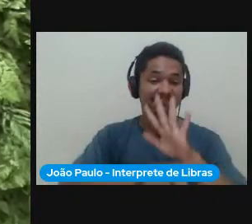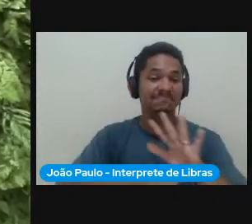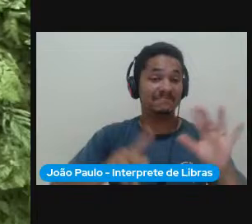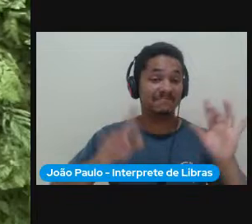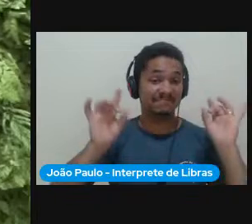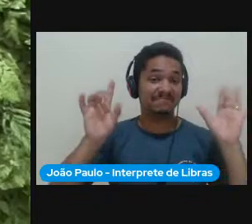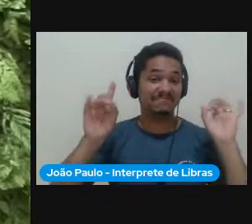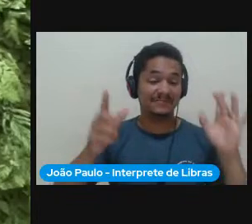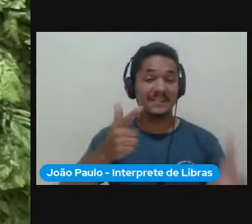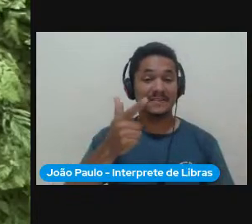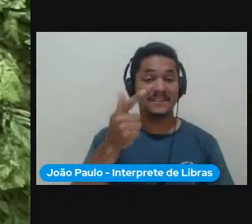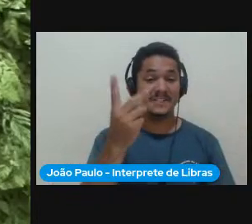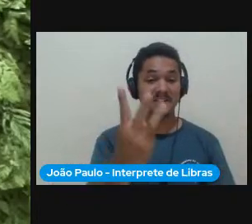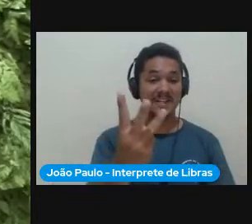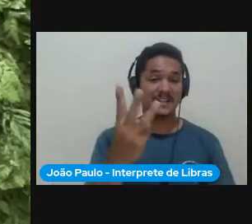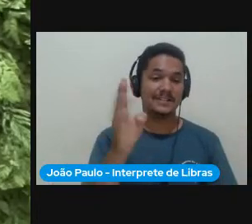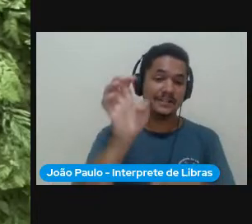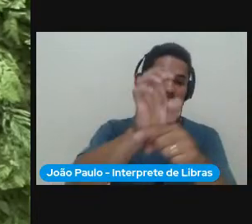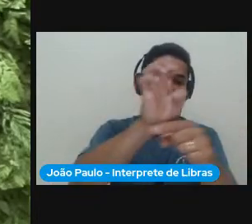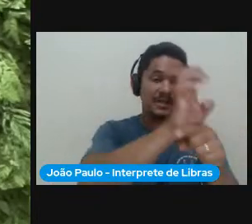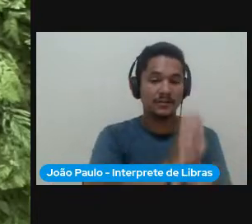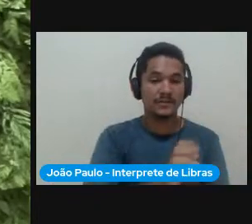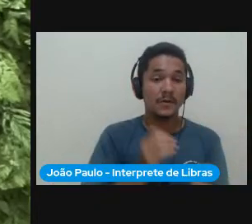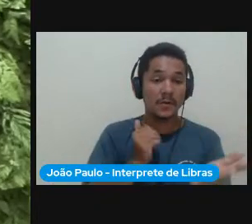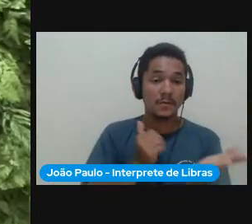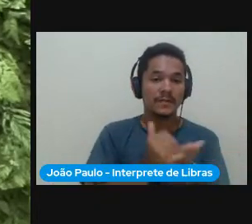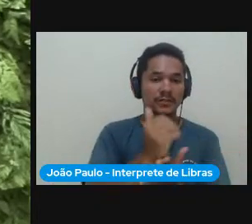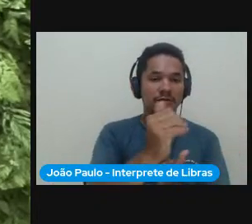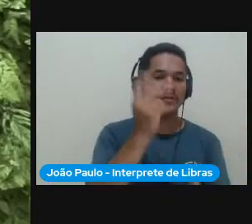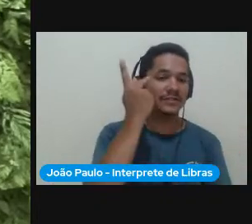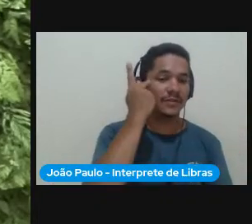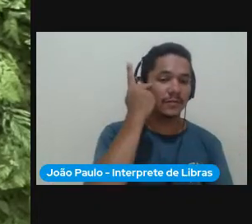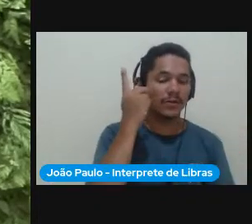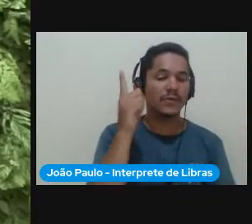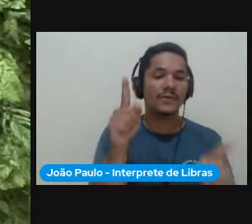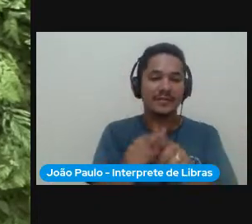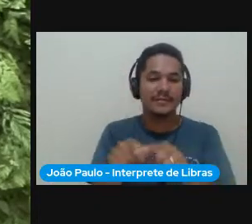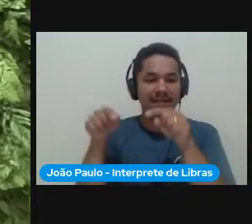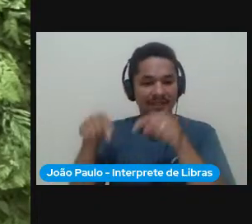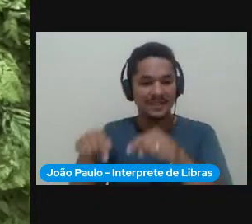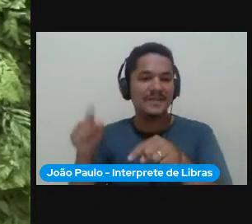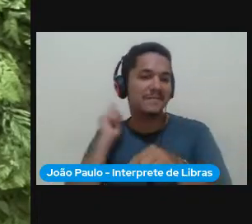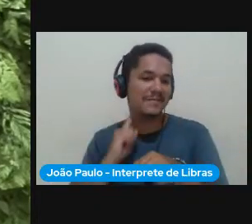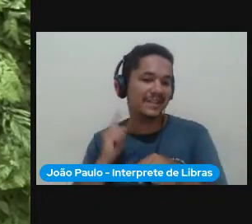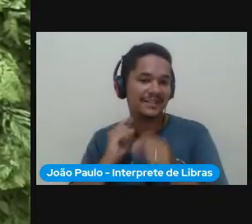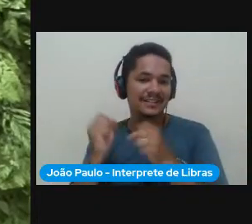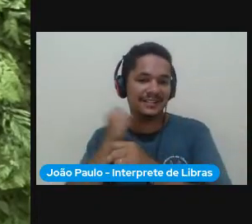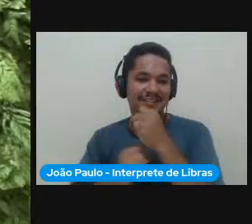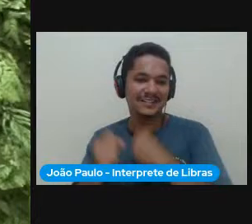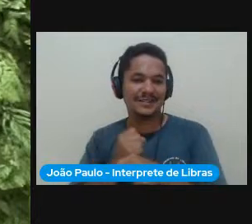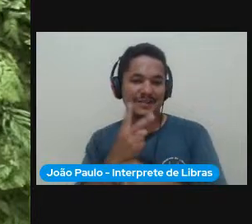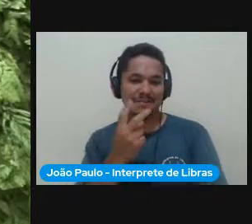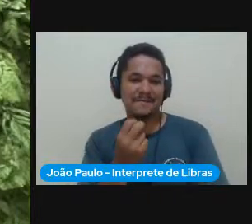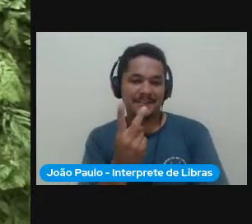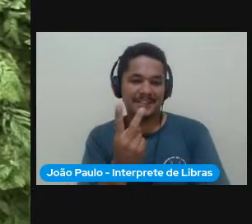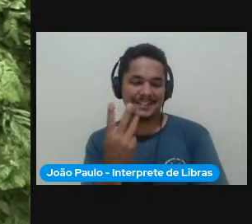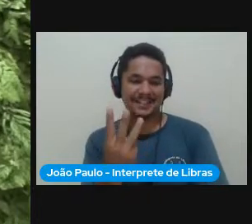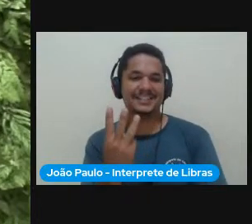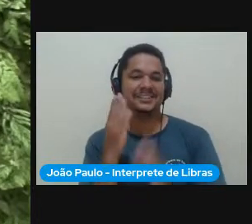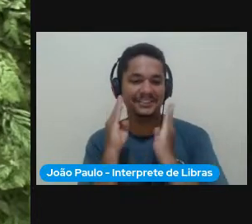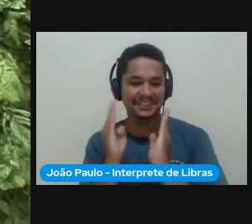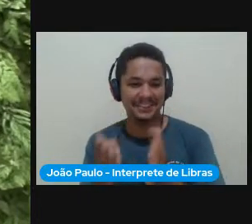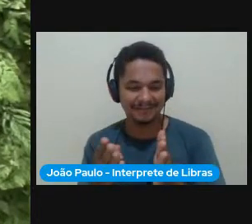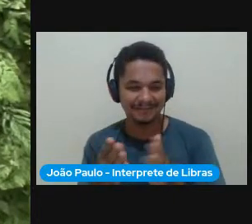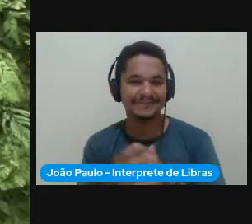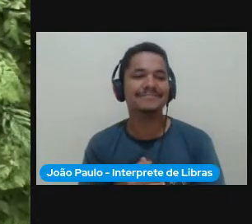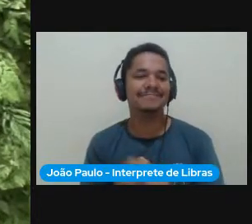estados, começou em São Paulo e Minas, foi contemplado no ano passado, no ano de 2023, para executar, e